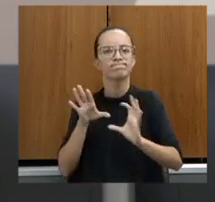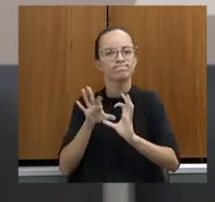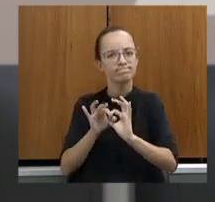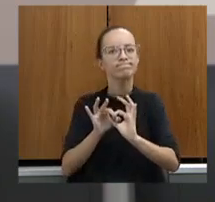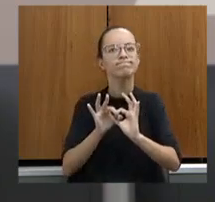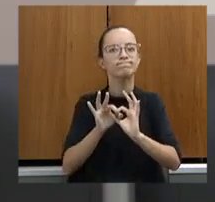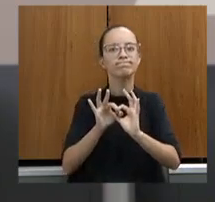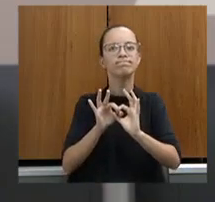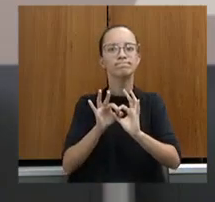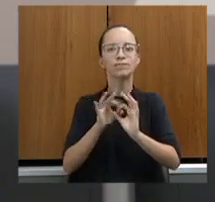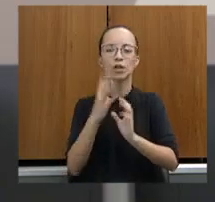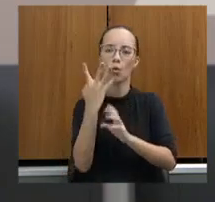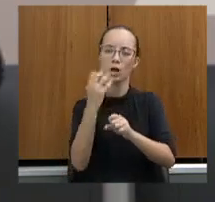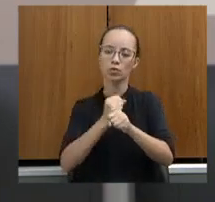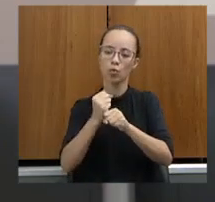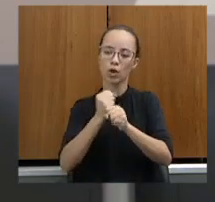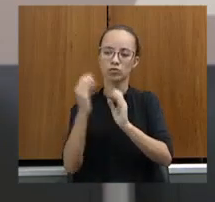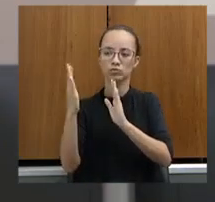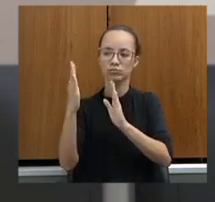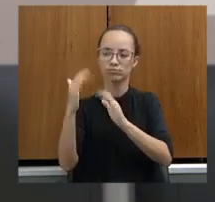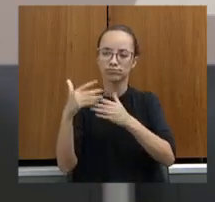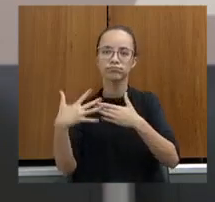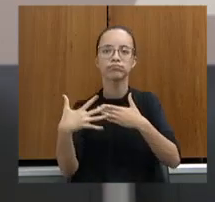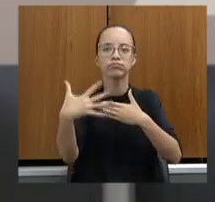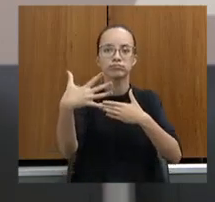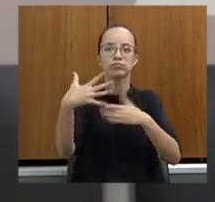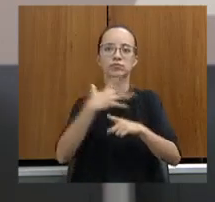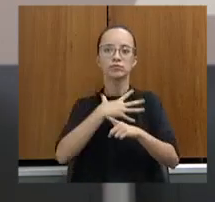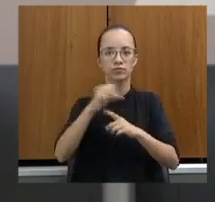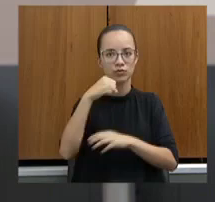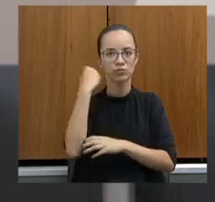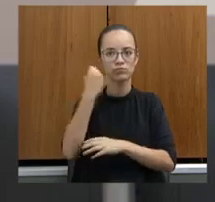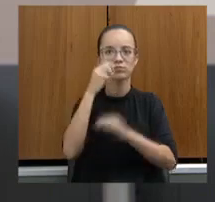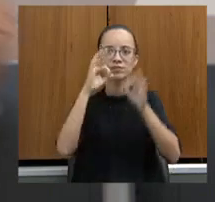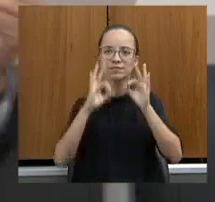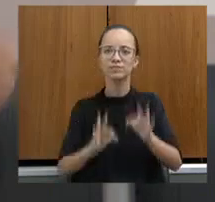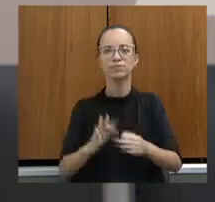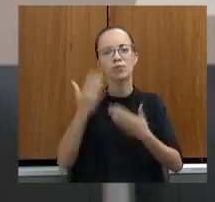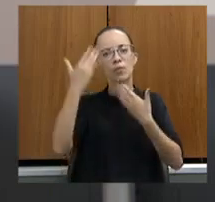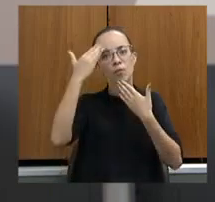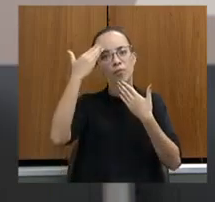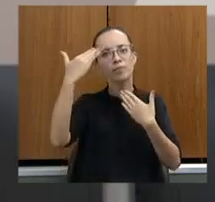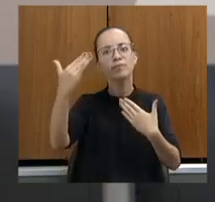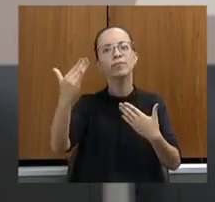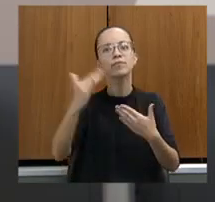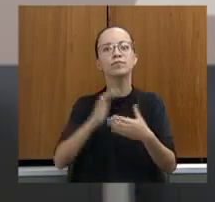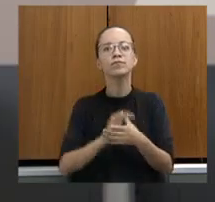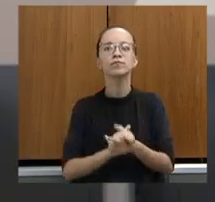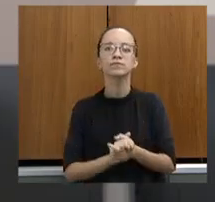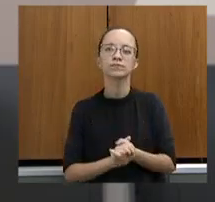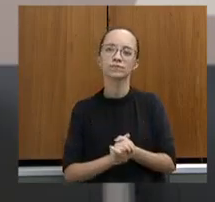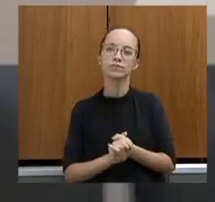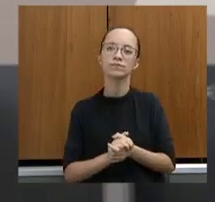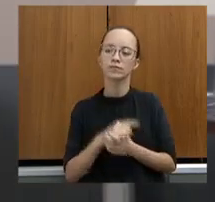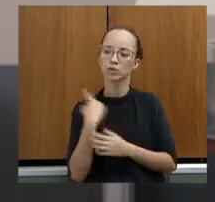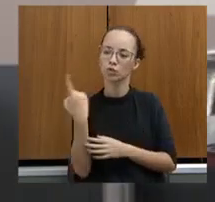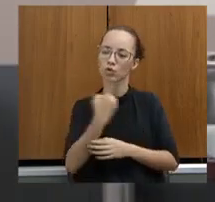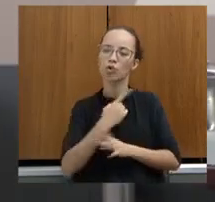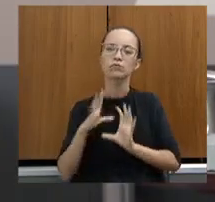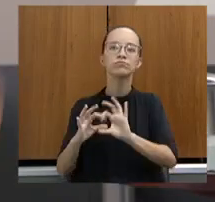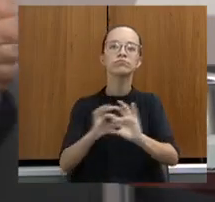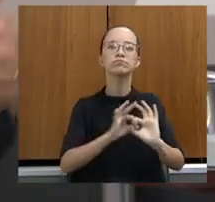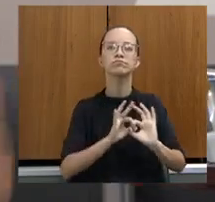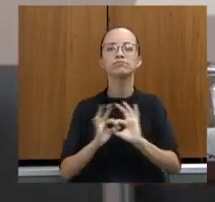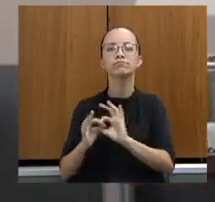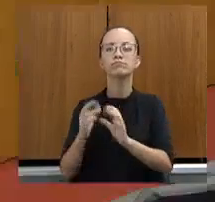terão teremos mais quatro anos vitoriosos aí no nosso governo Muito obrigado estamos junto aí para continuar essa